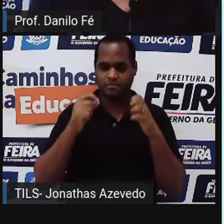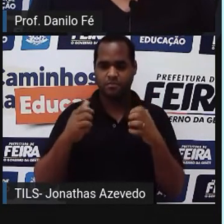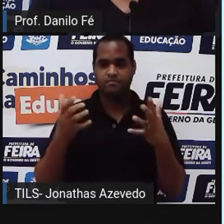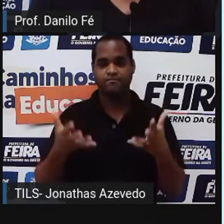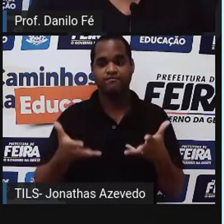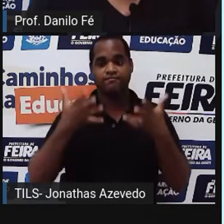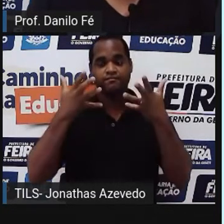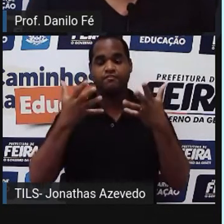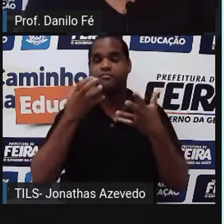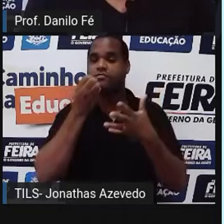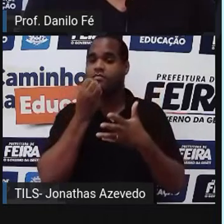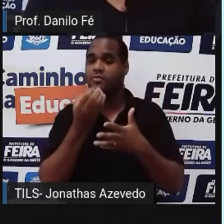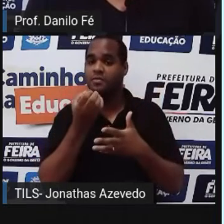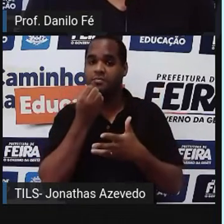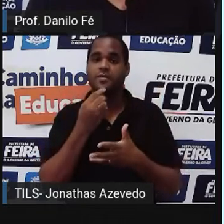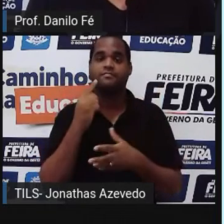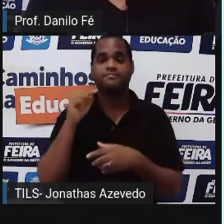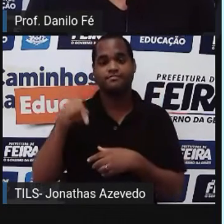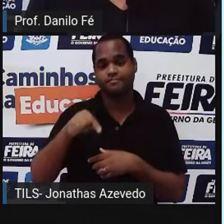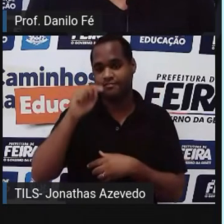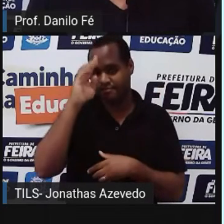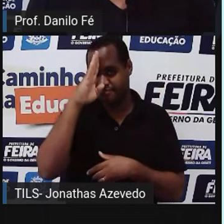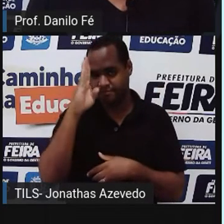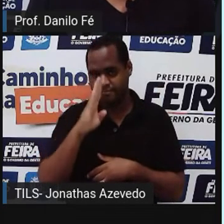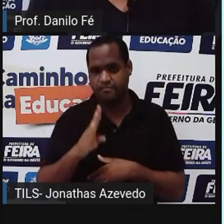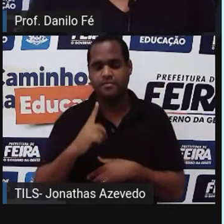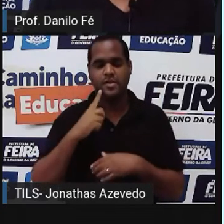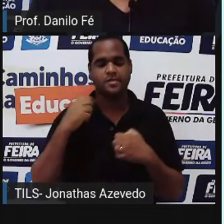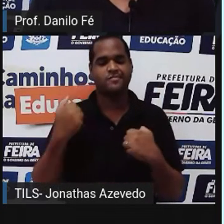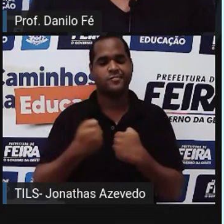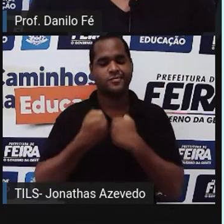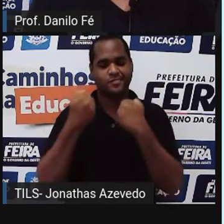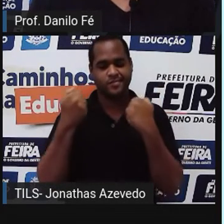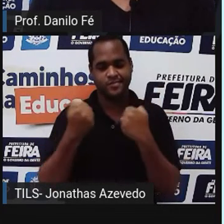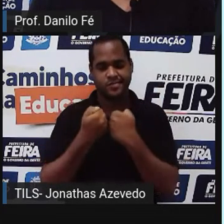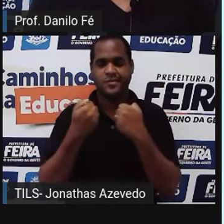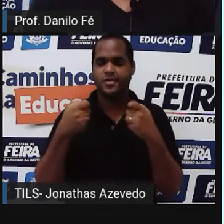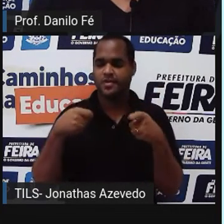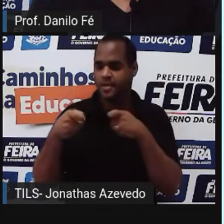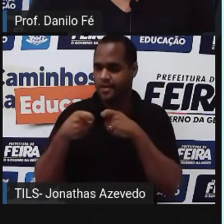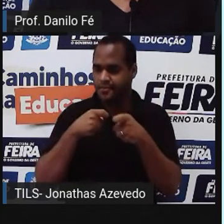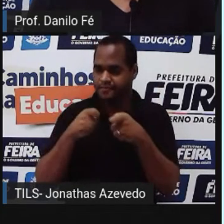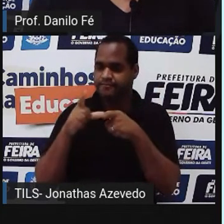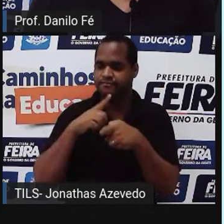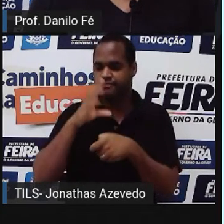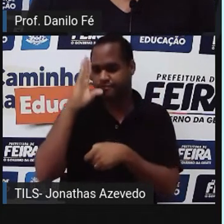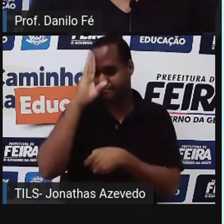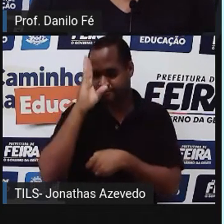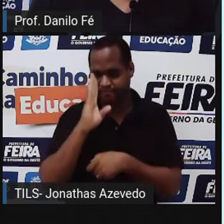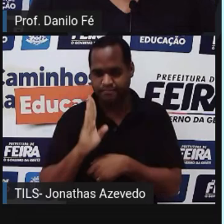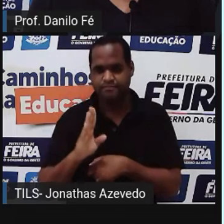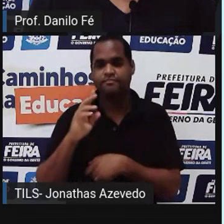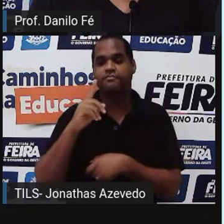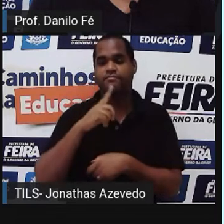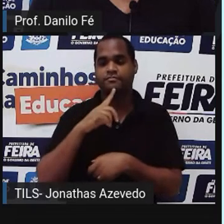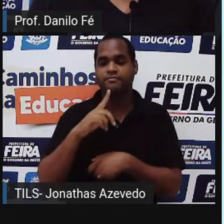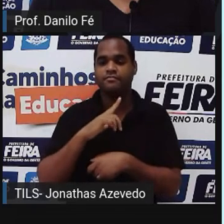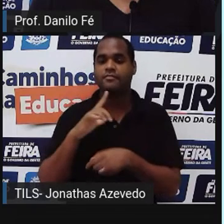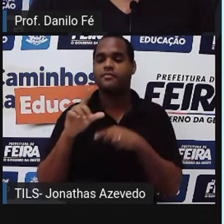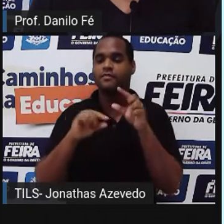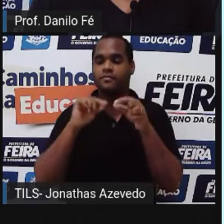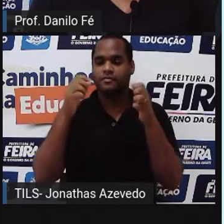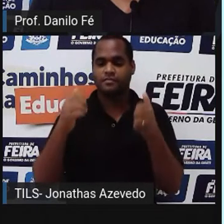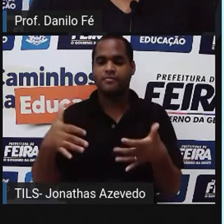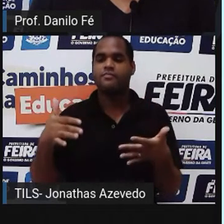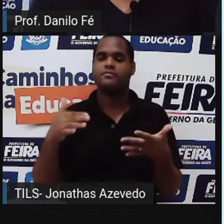aqui, já que eu estou falando de Itália, o Brasil, ele lutou nessa guerra. Tropas brasileiras, elas vão até a